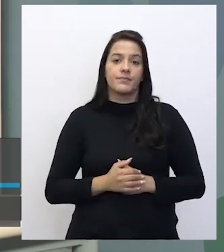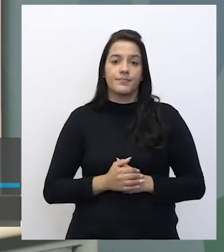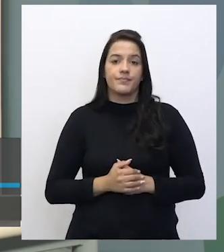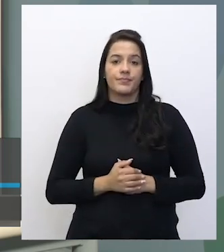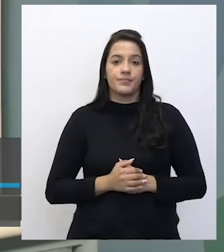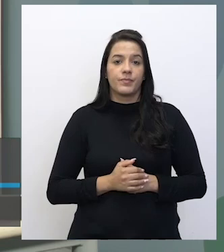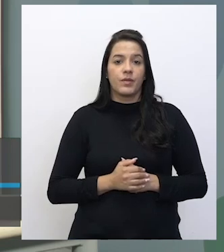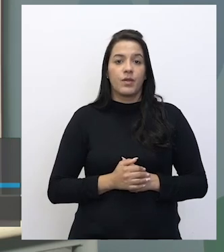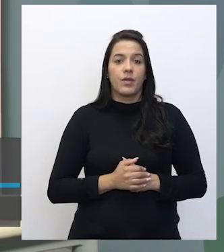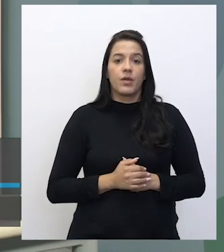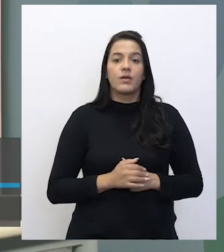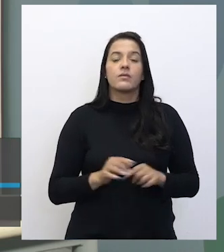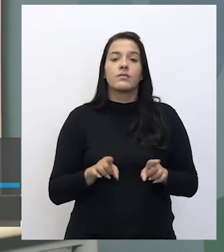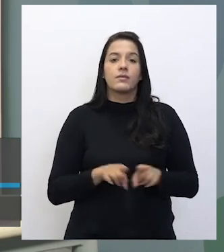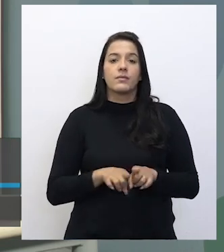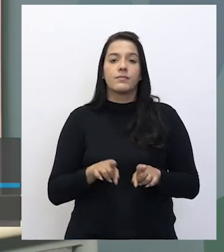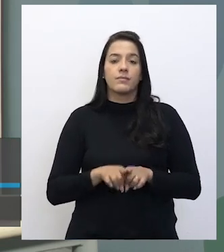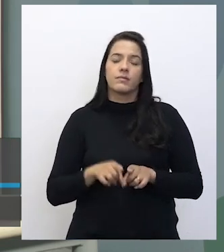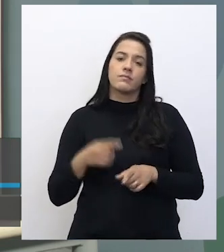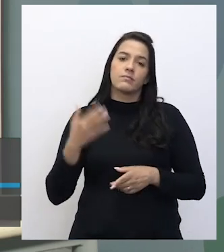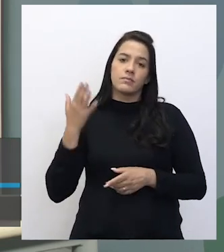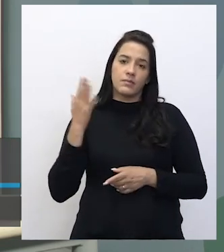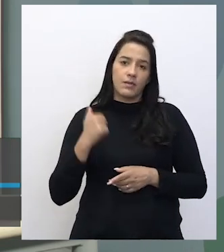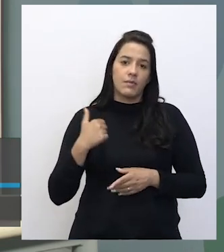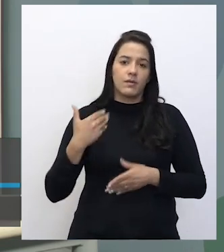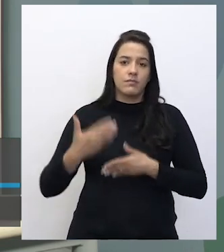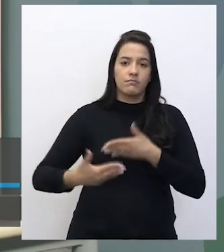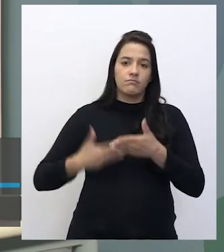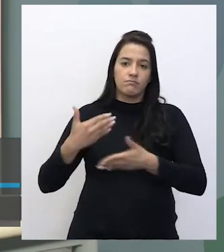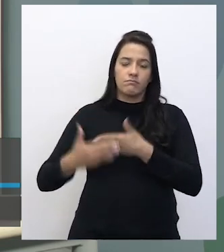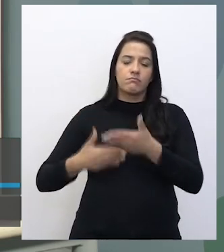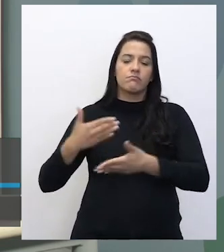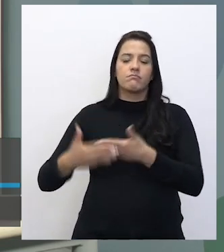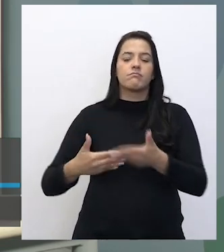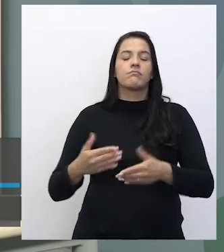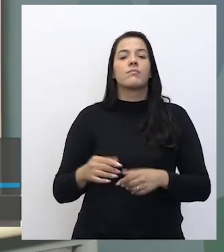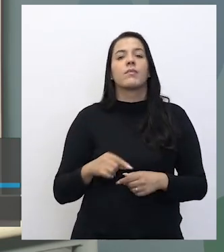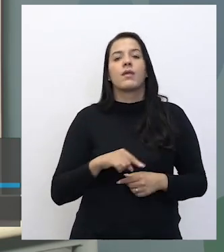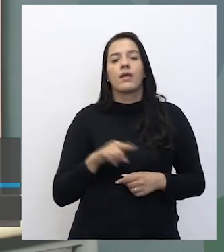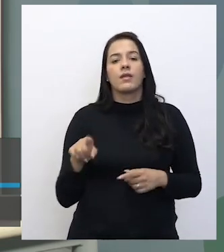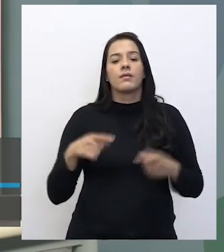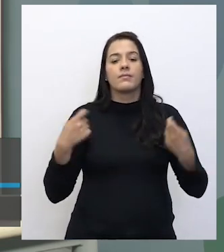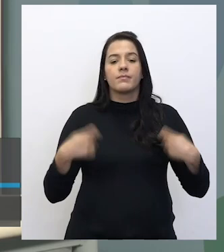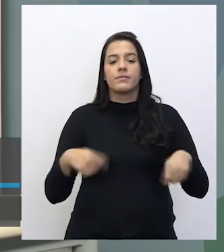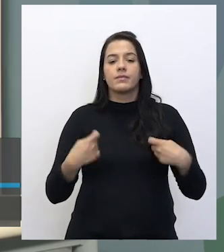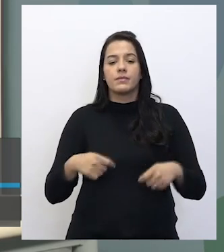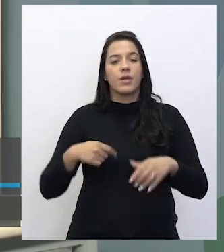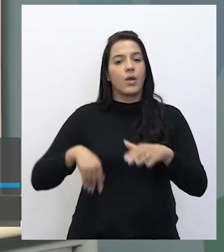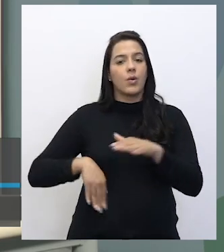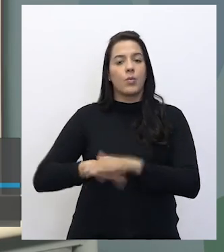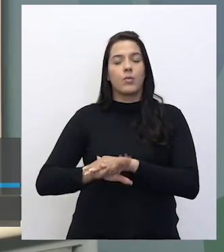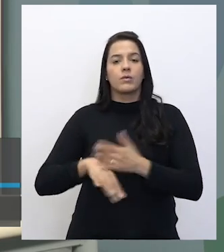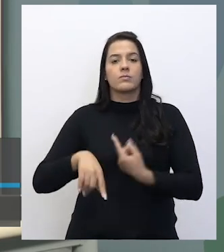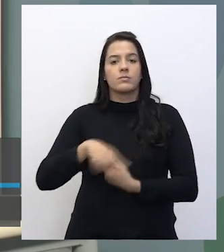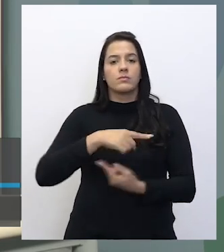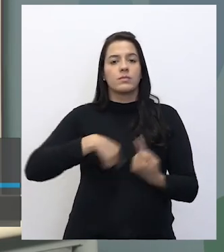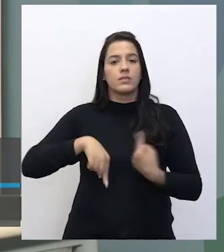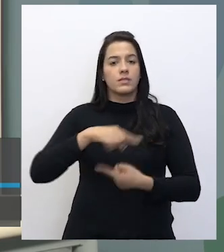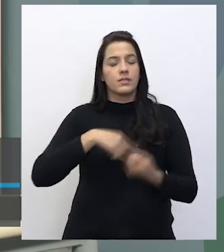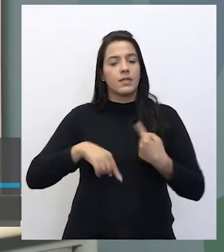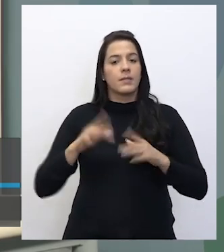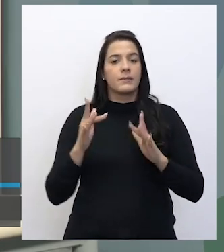entendê-la como uma tradição e que, enquanto tradição, necessariamente guarda uma relação